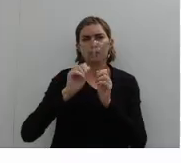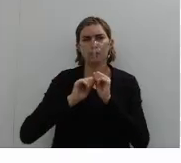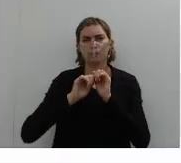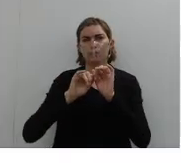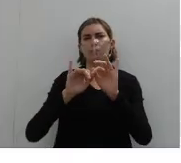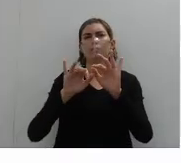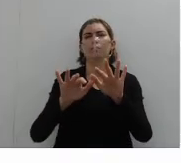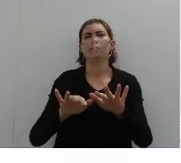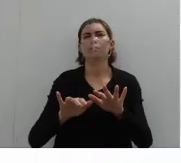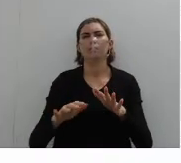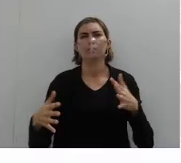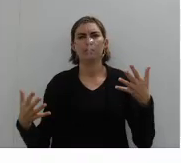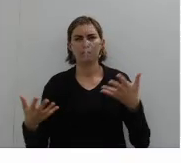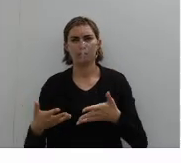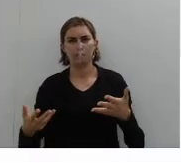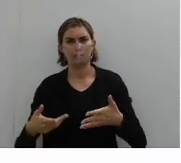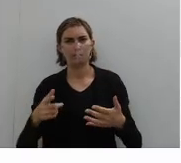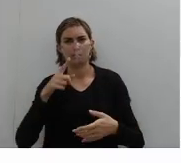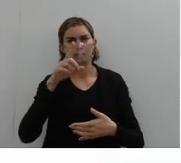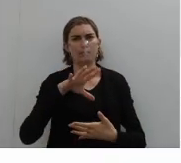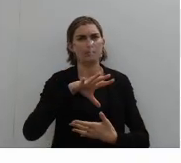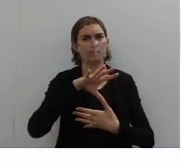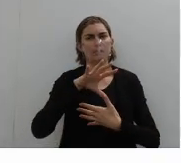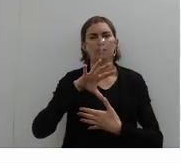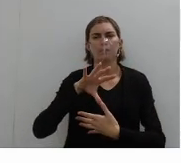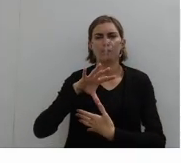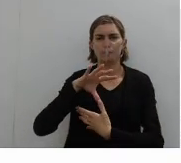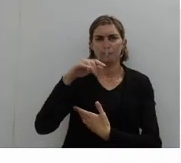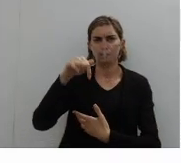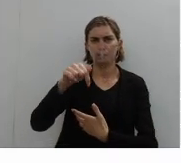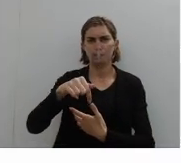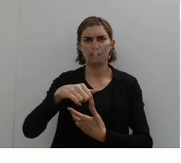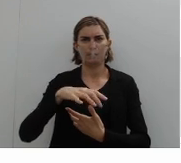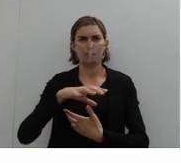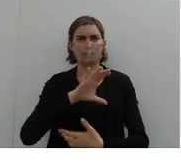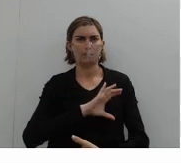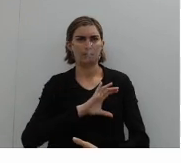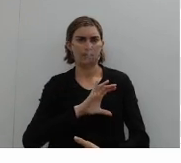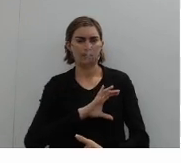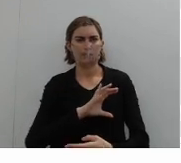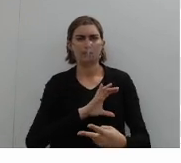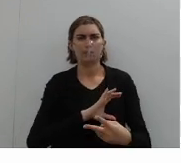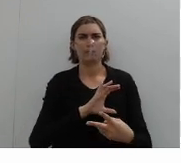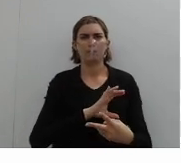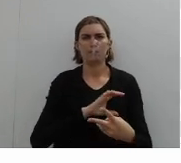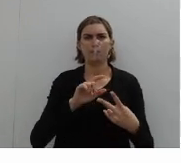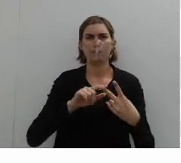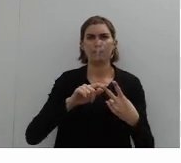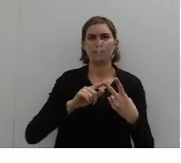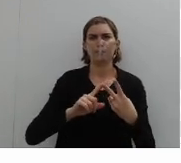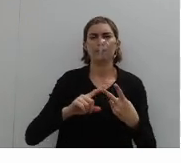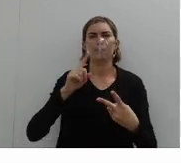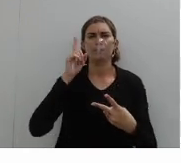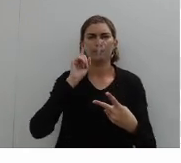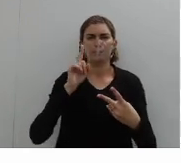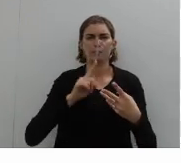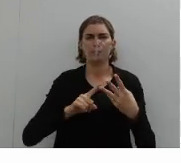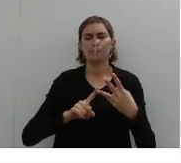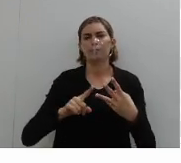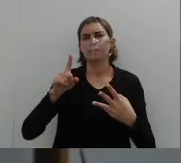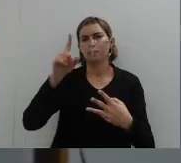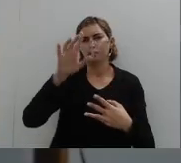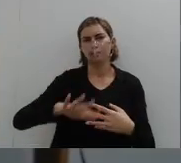expansão, e a gente tem o mapa atual, Canadá, né, América do Norte e a